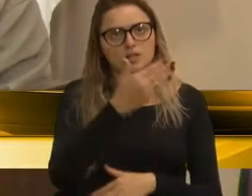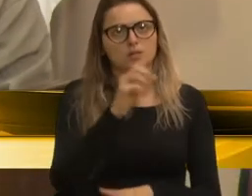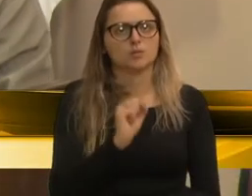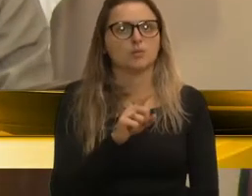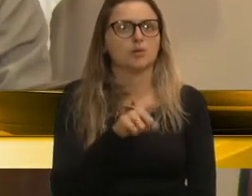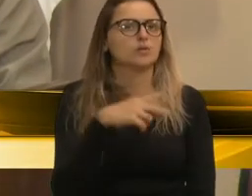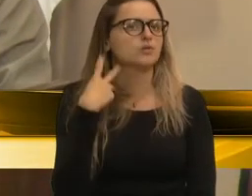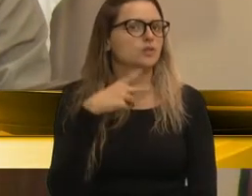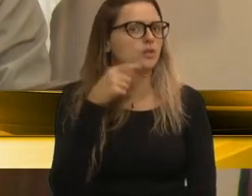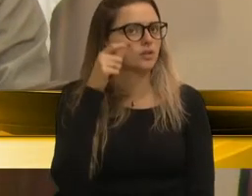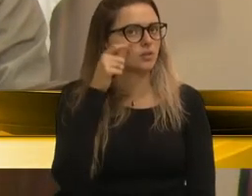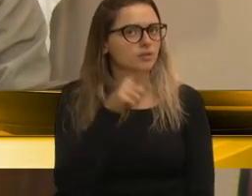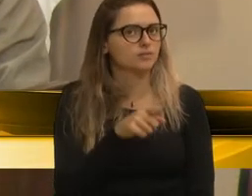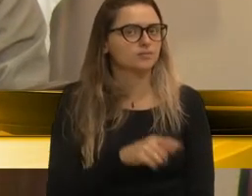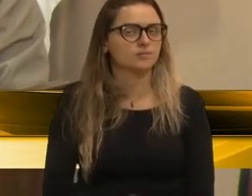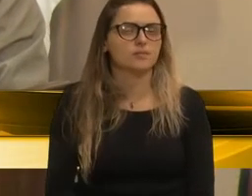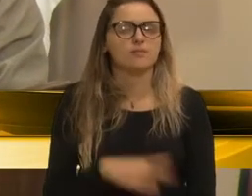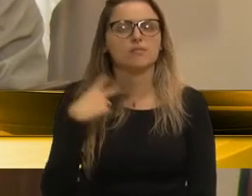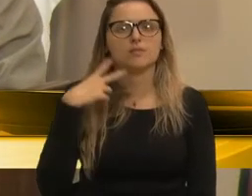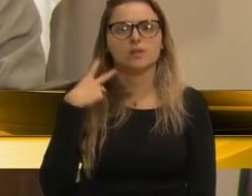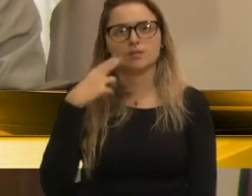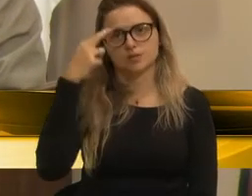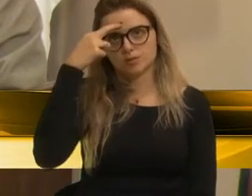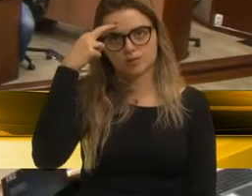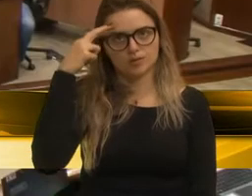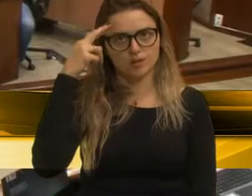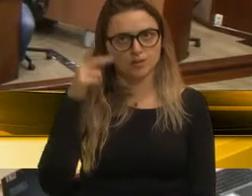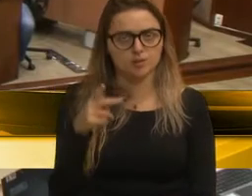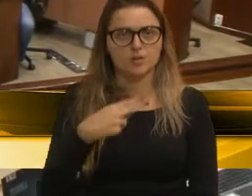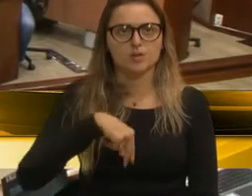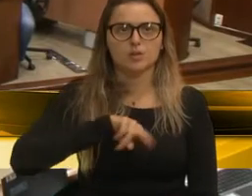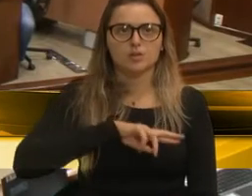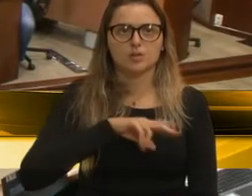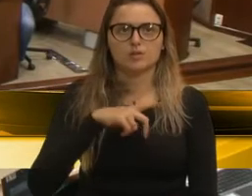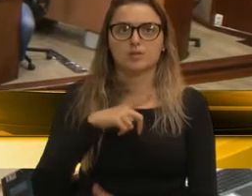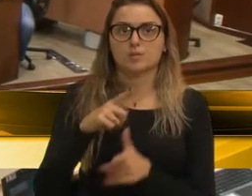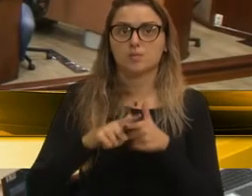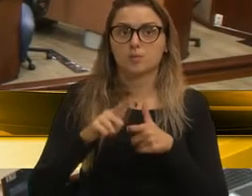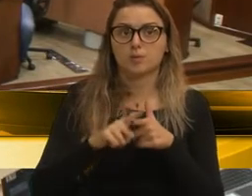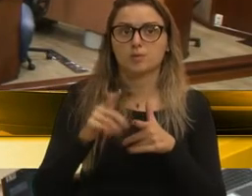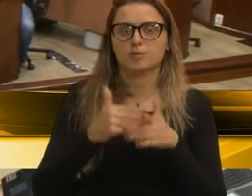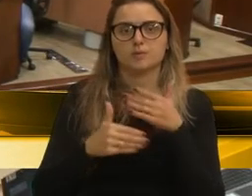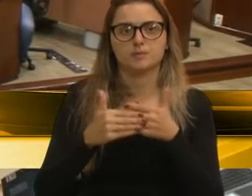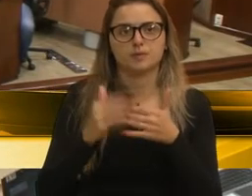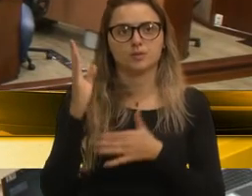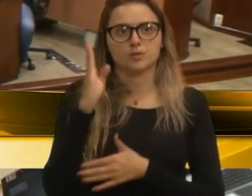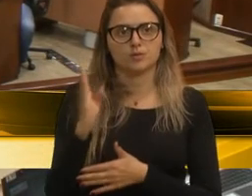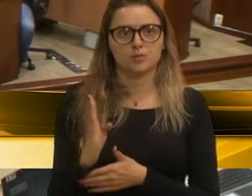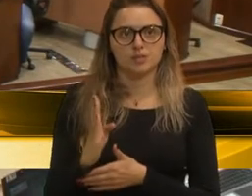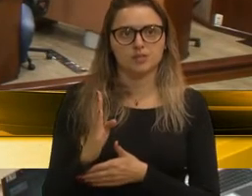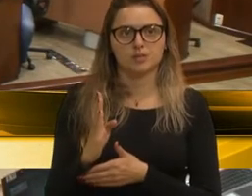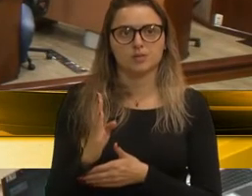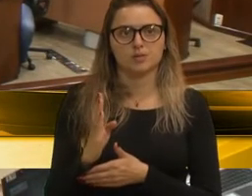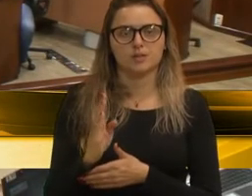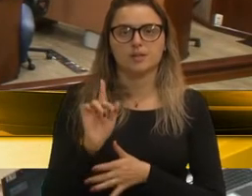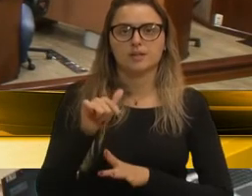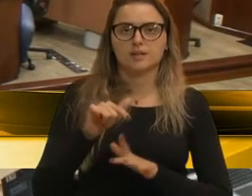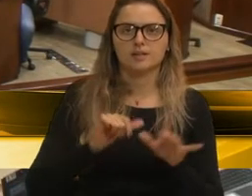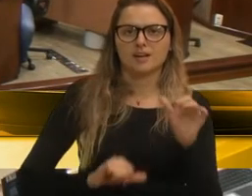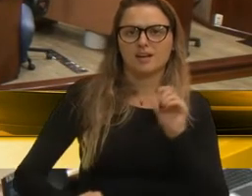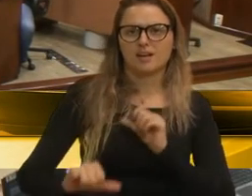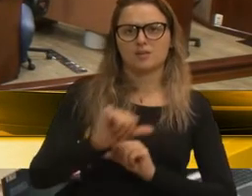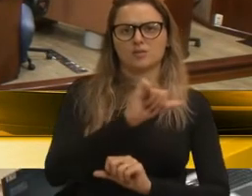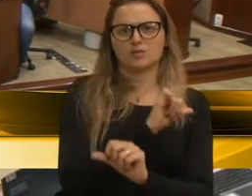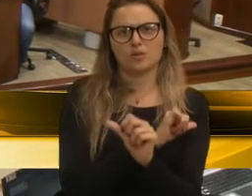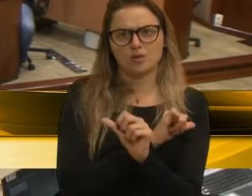vereador. Vereador Rafael, nós temos hoje um problema no Brasil, que é essa inversão da